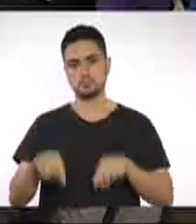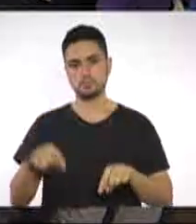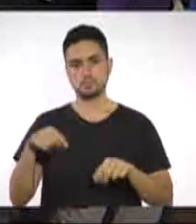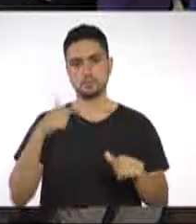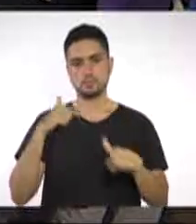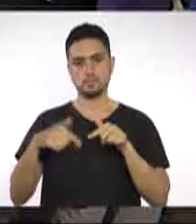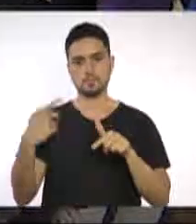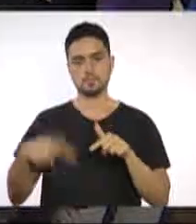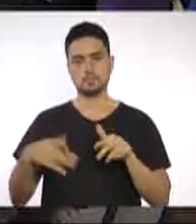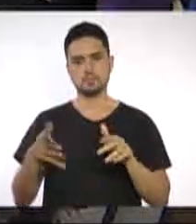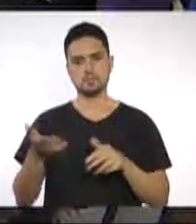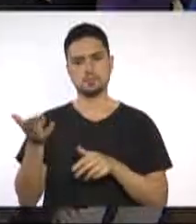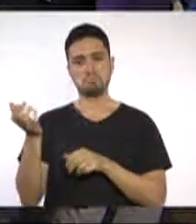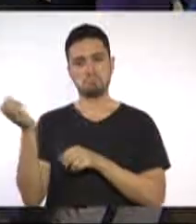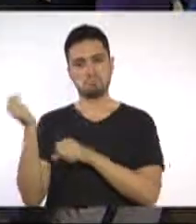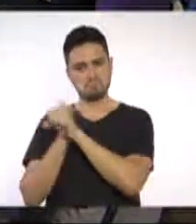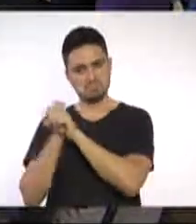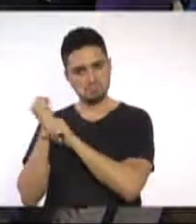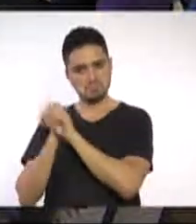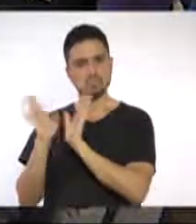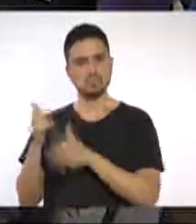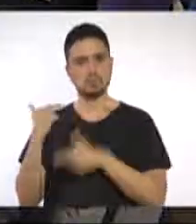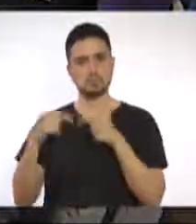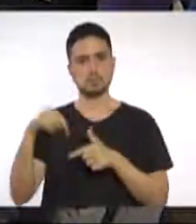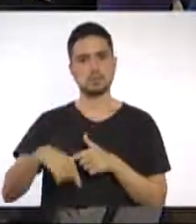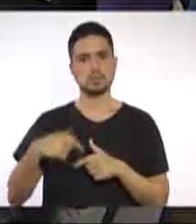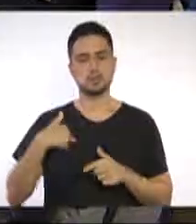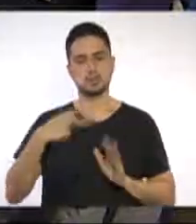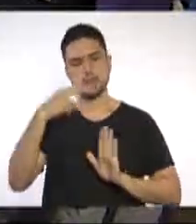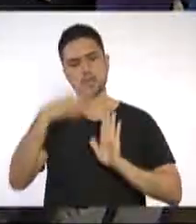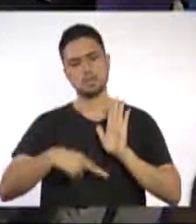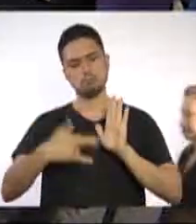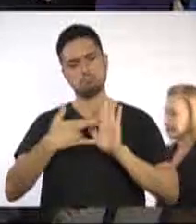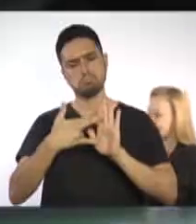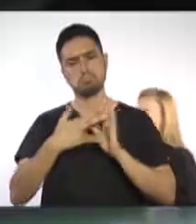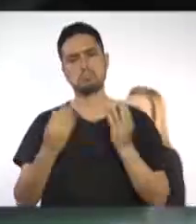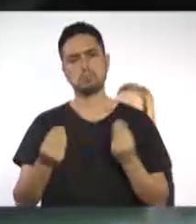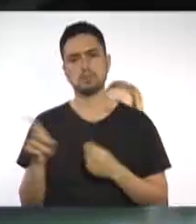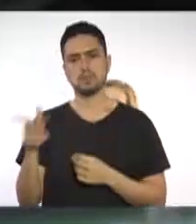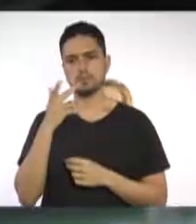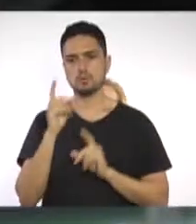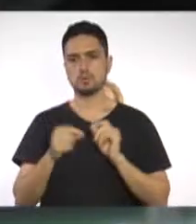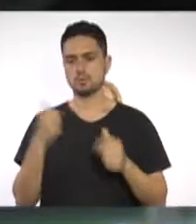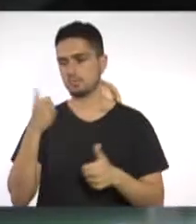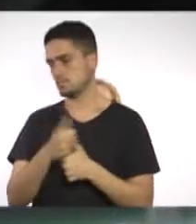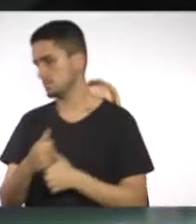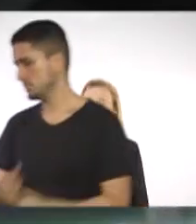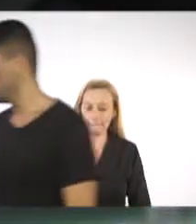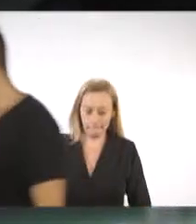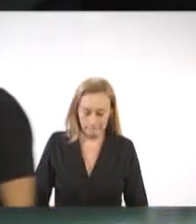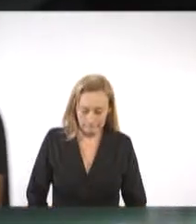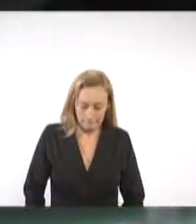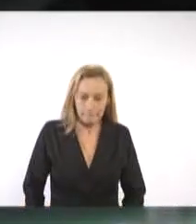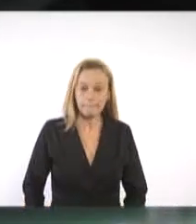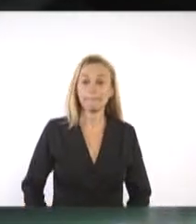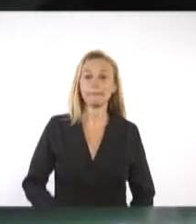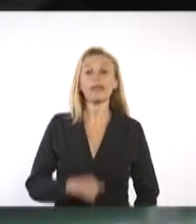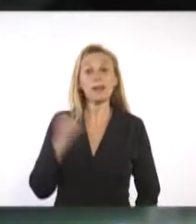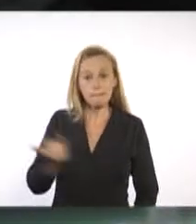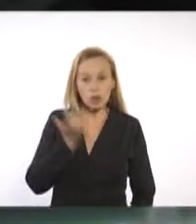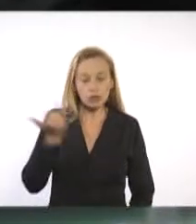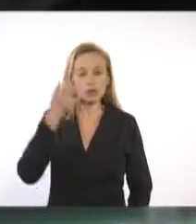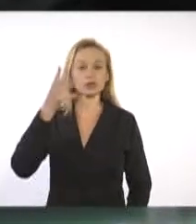estava lendo bastante o regimento interno. E aí ele falou, olha, deputado, é importante que o senhor leia, mas com o